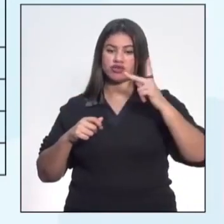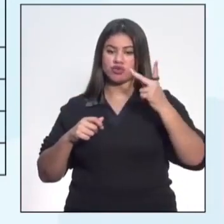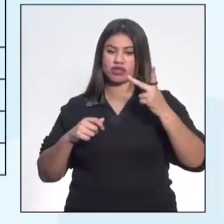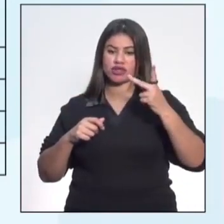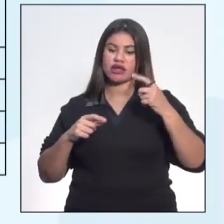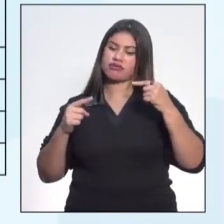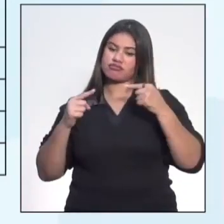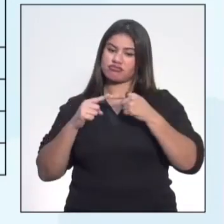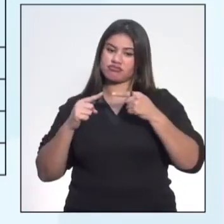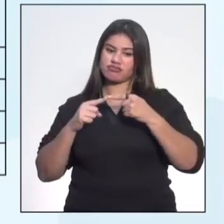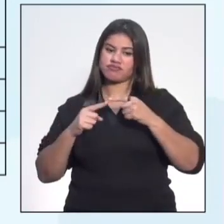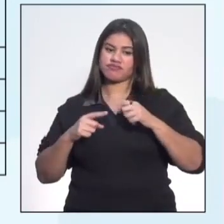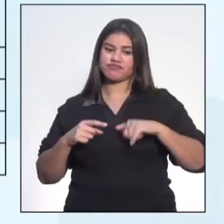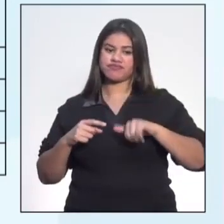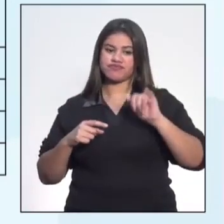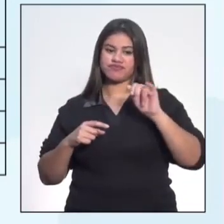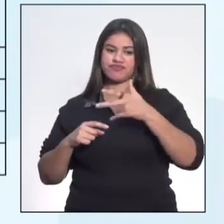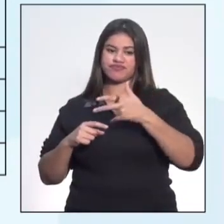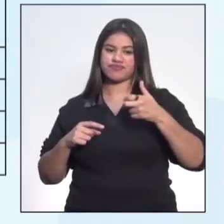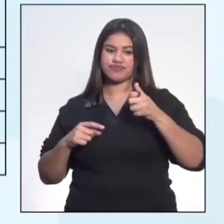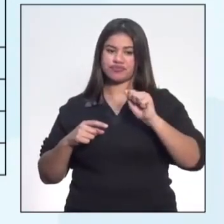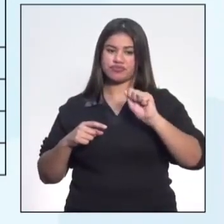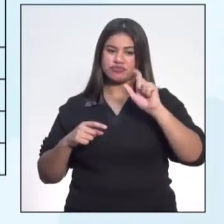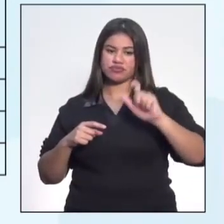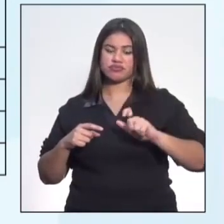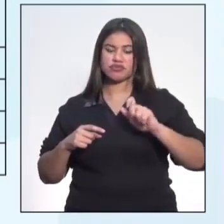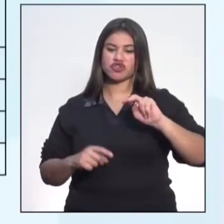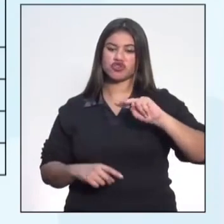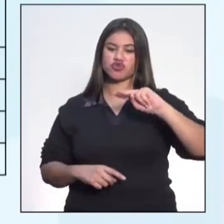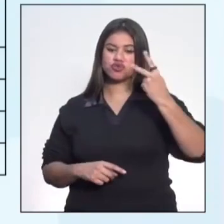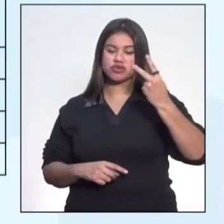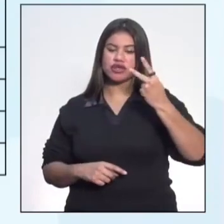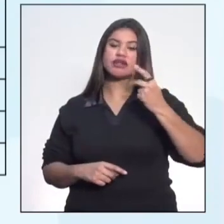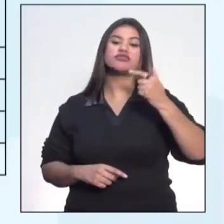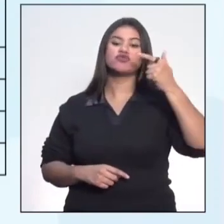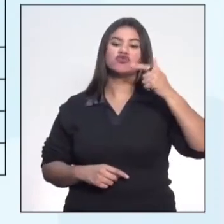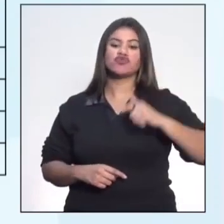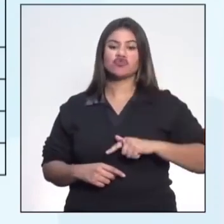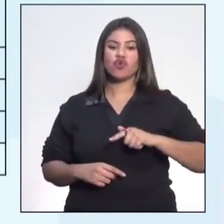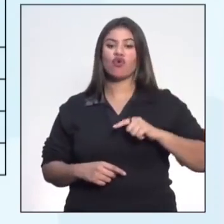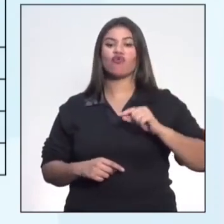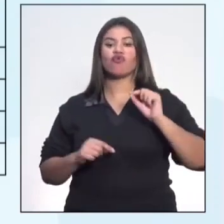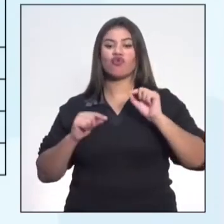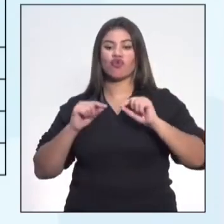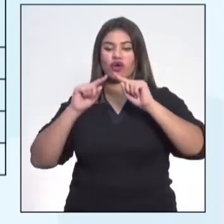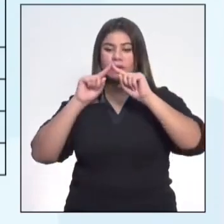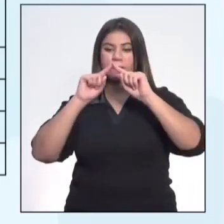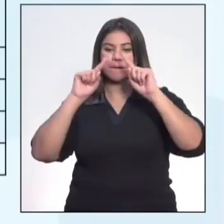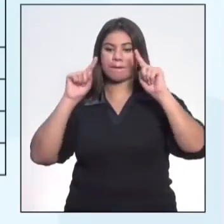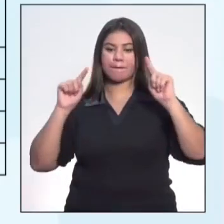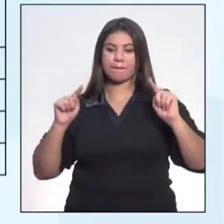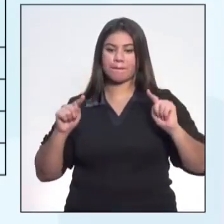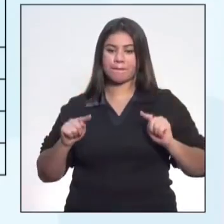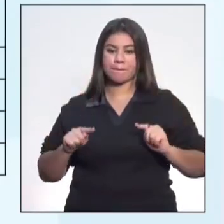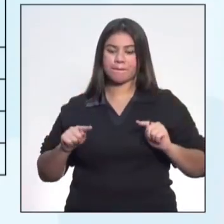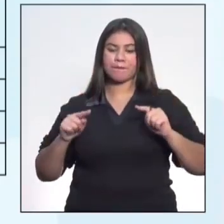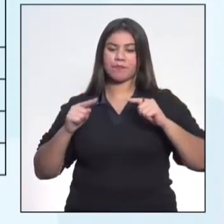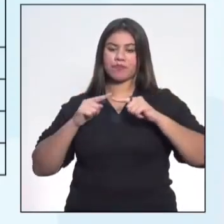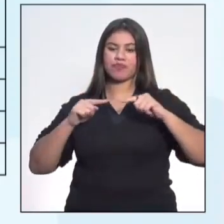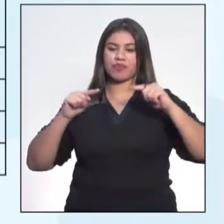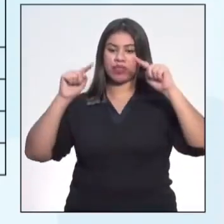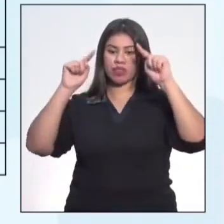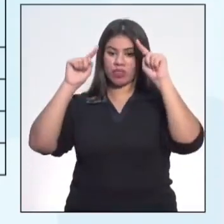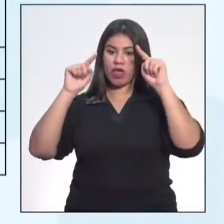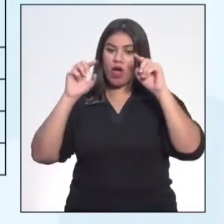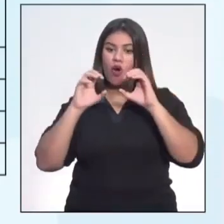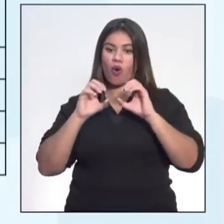com as funções do tipo y igual a ax². Tudo bem? Então, de novo, o que eu quero que você coloque é se a função está na origem ou se